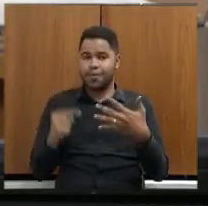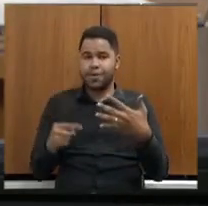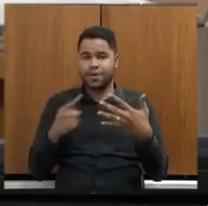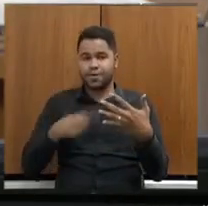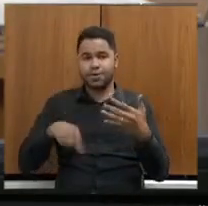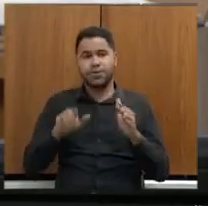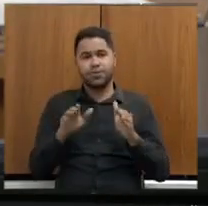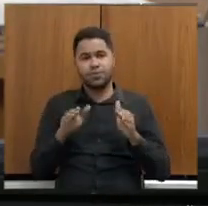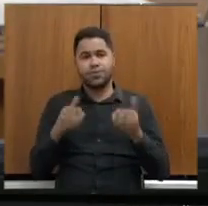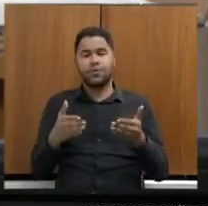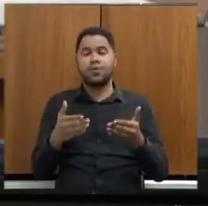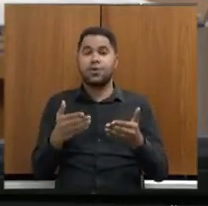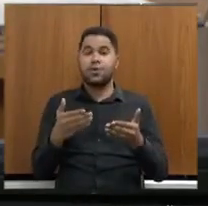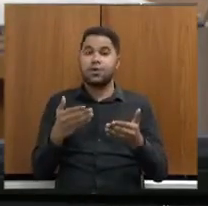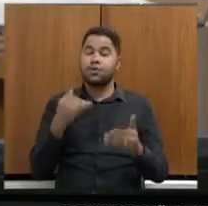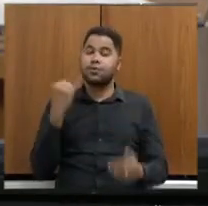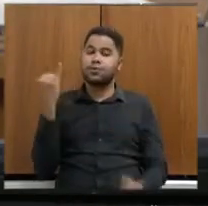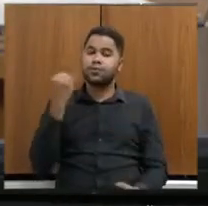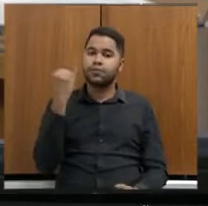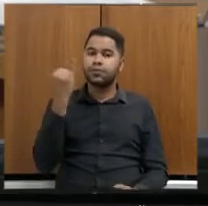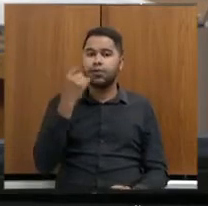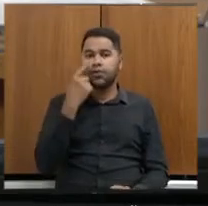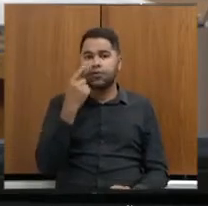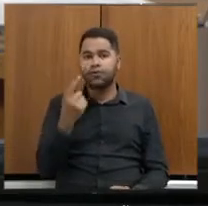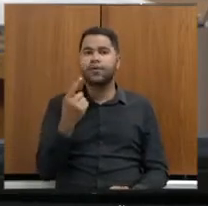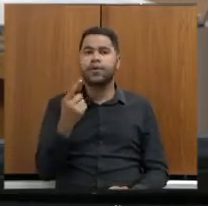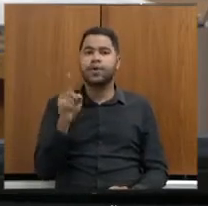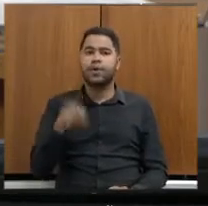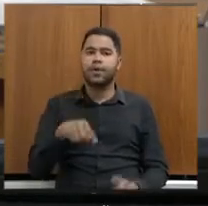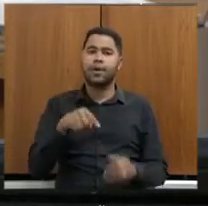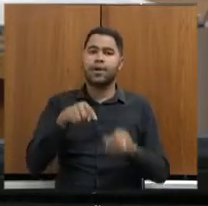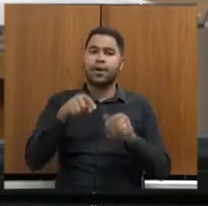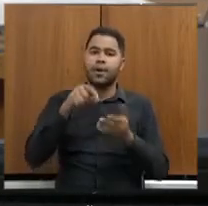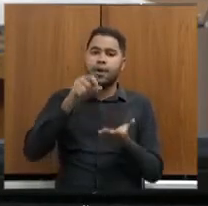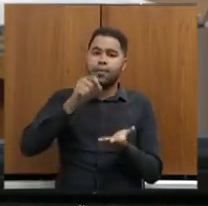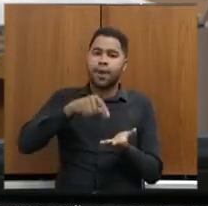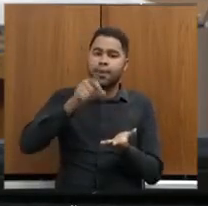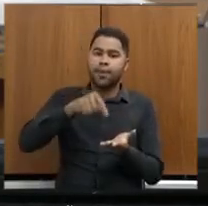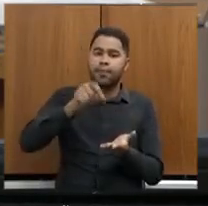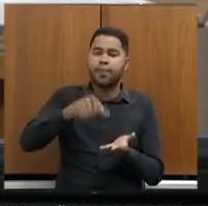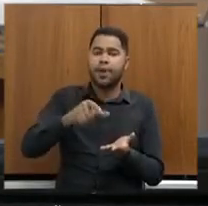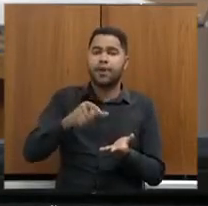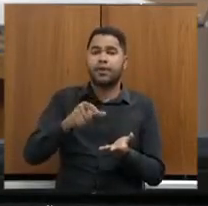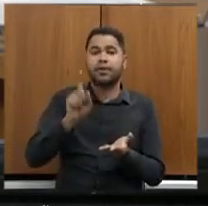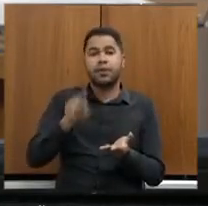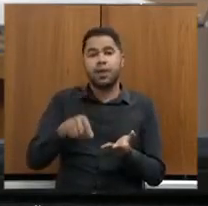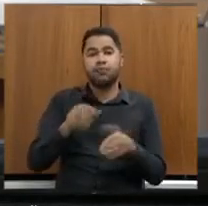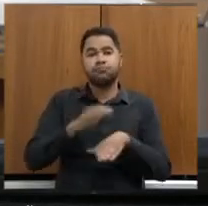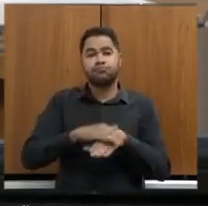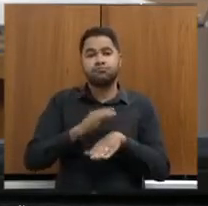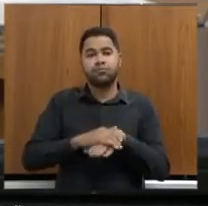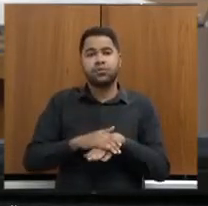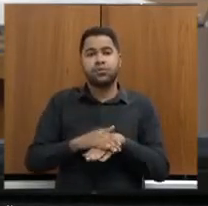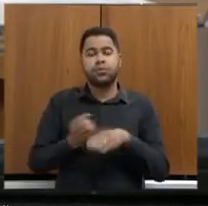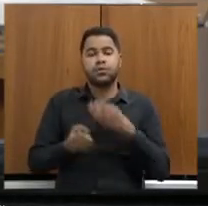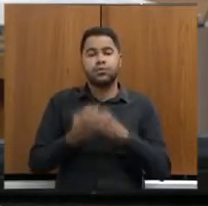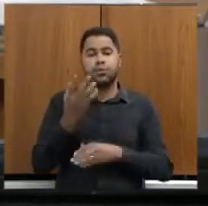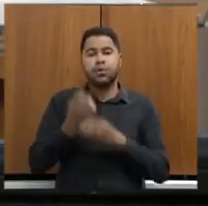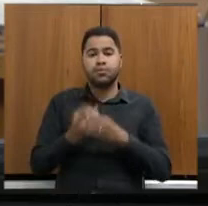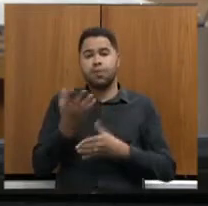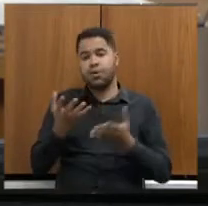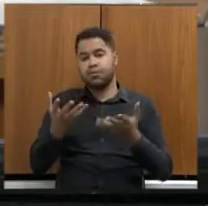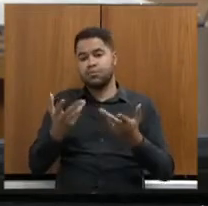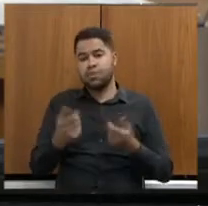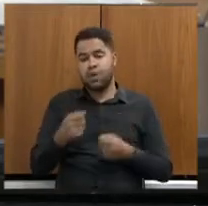gente tem trabalhado e eu acho fundamental ouvir a Federação da Agricultura nesse sentido que a voz dos Produtores Rurais se ela foi